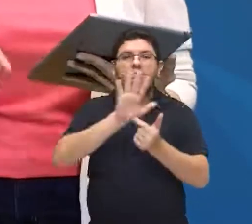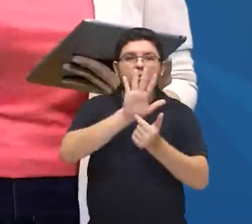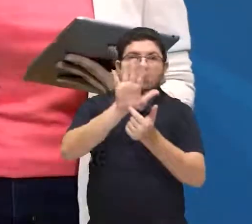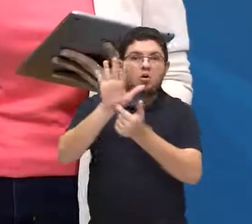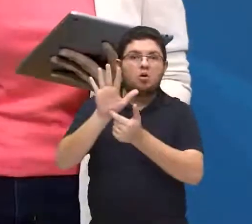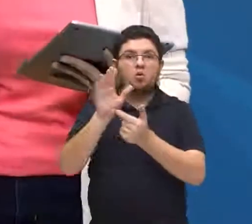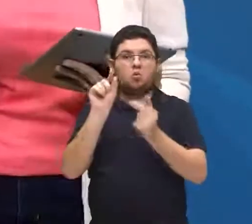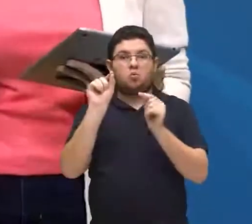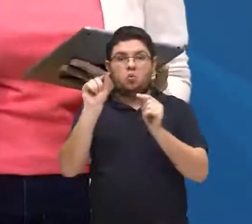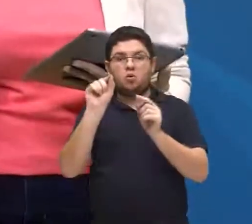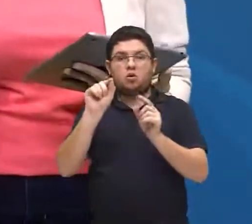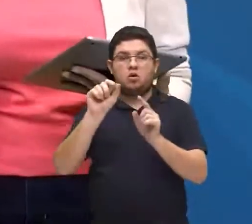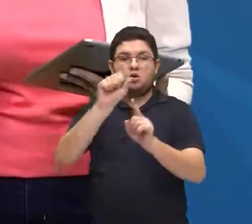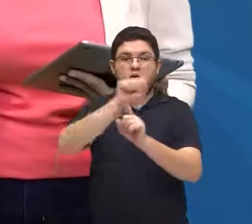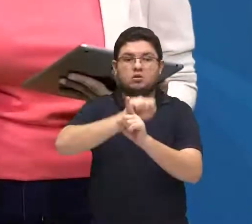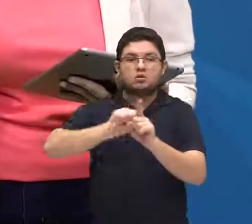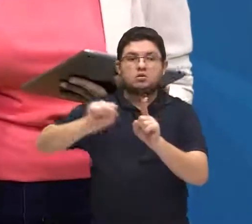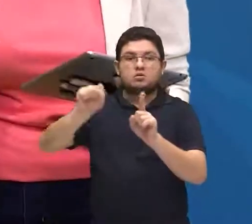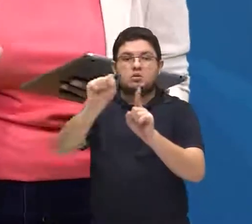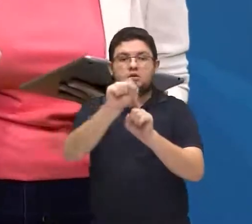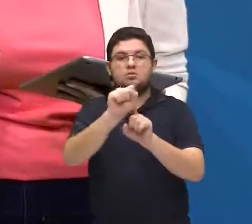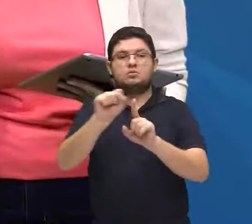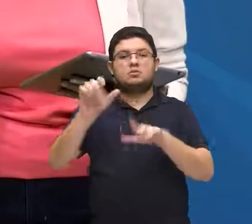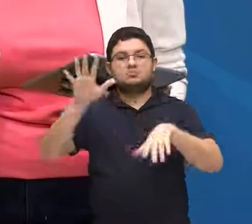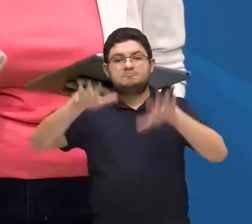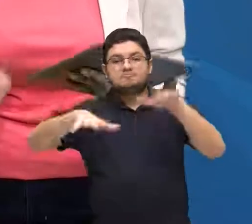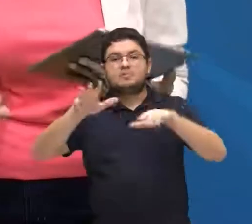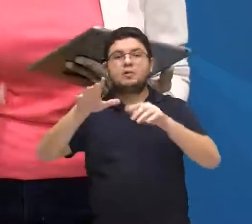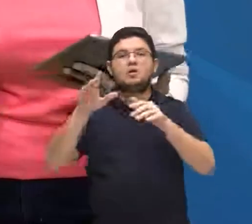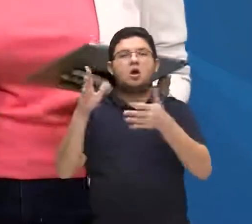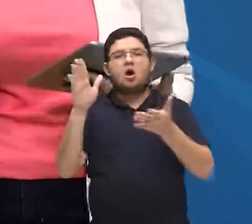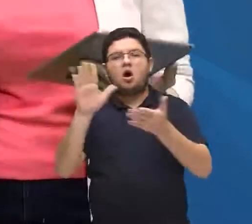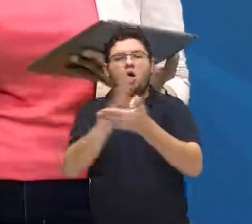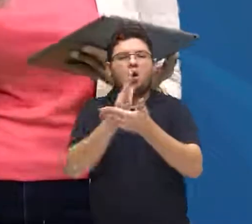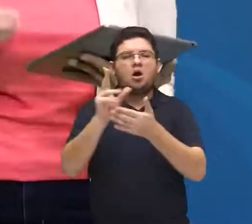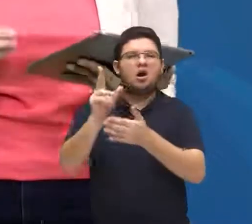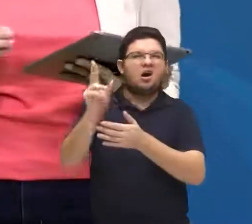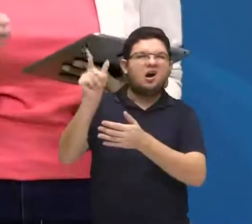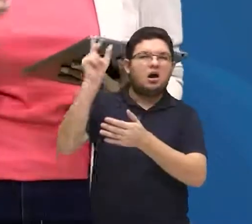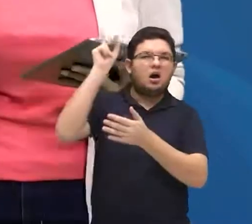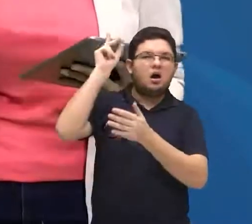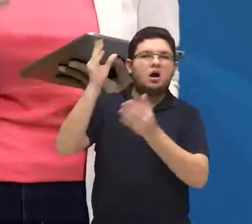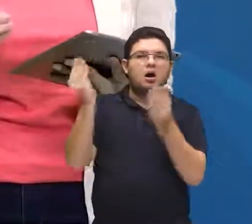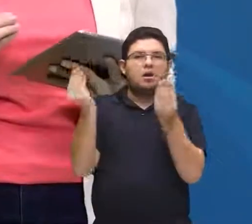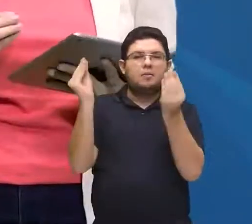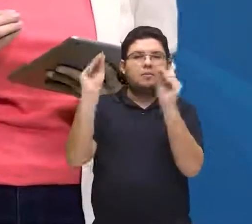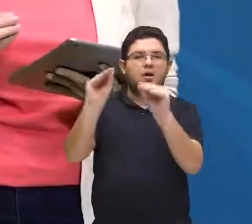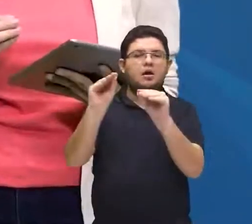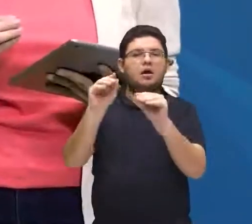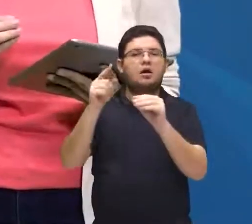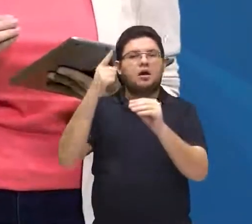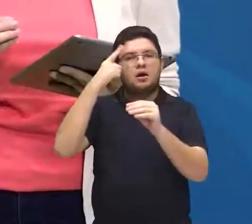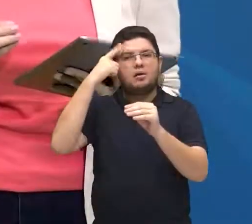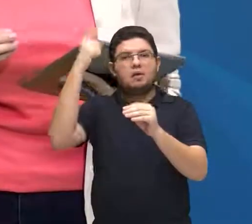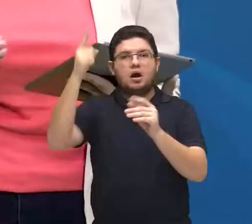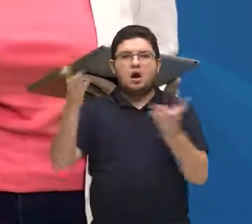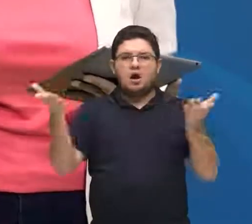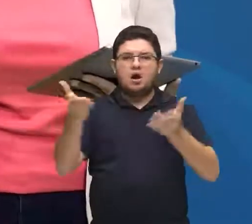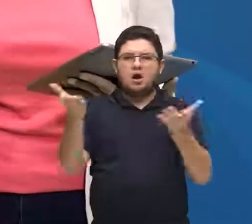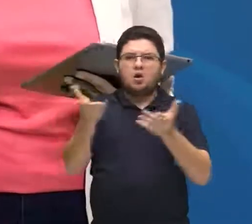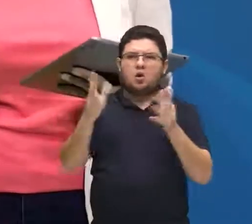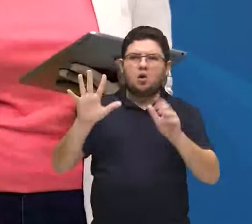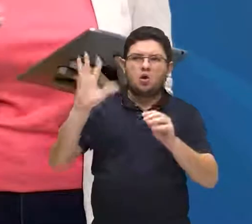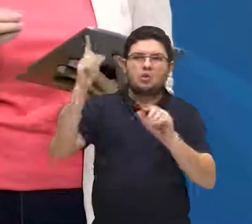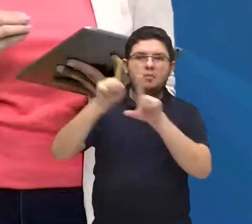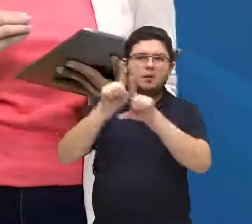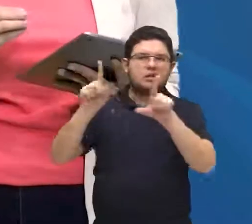atual, contextos que talvez aconteceram no passado, dizendo-se, né, se aproveitando de alguma situação e